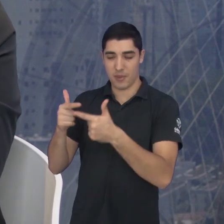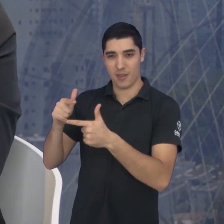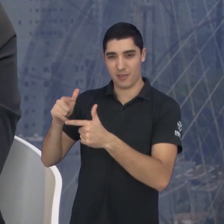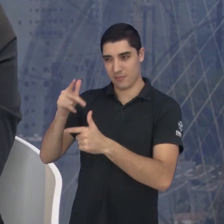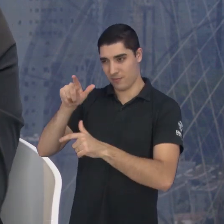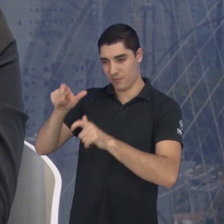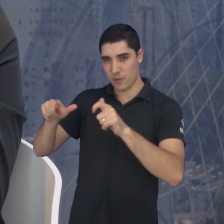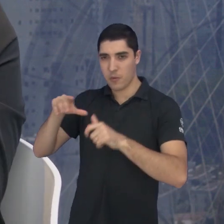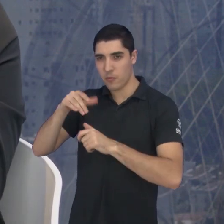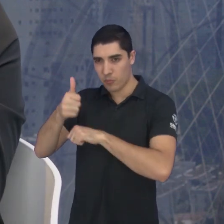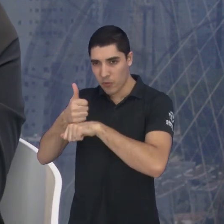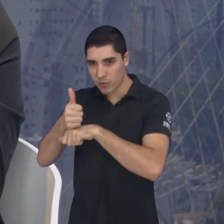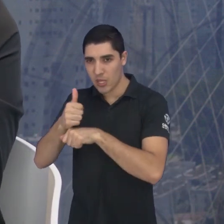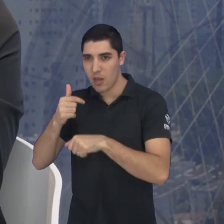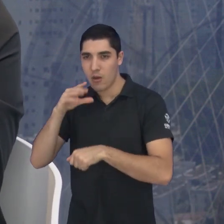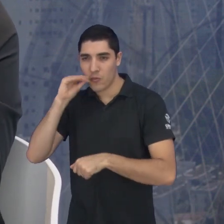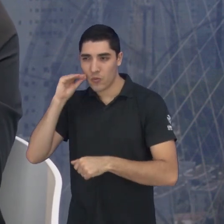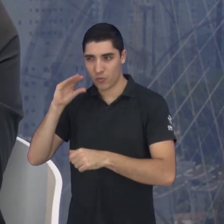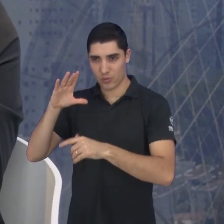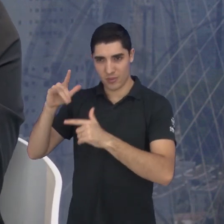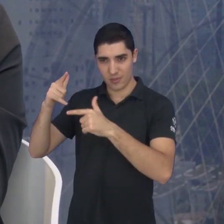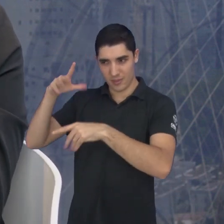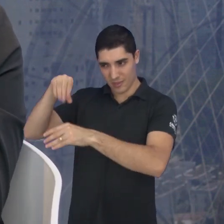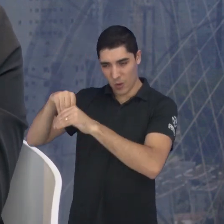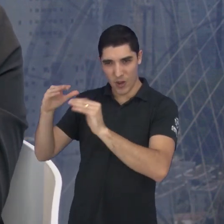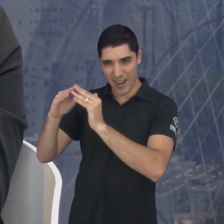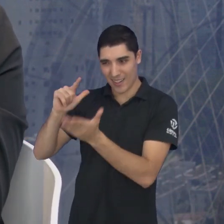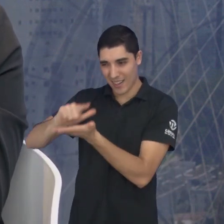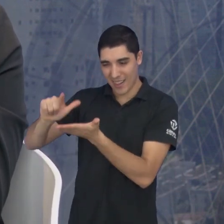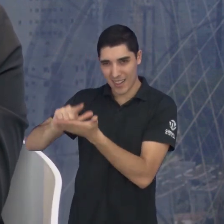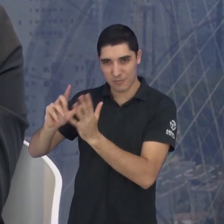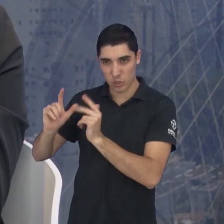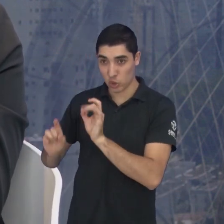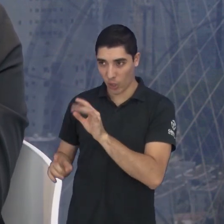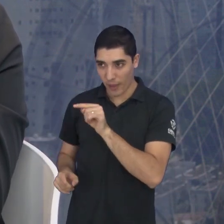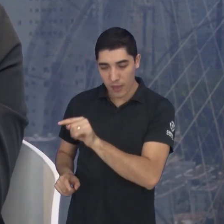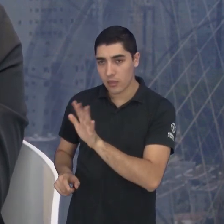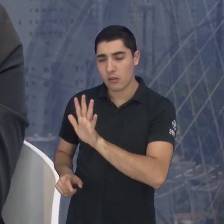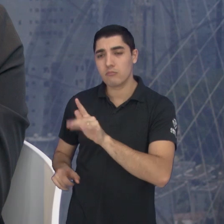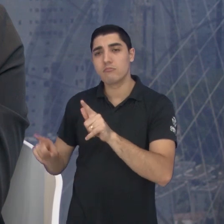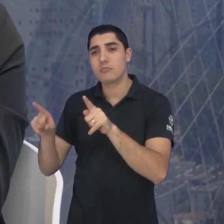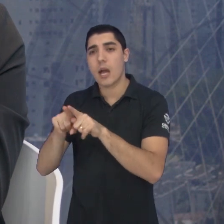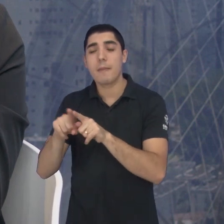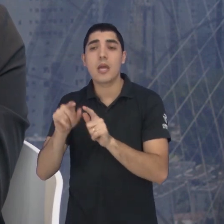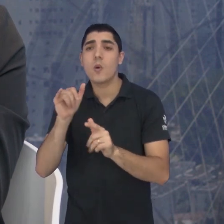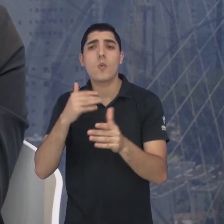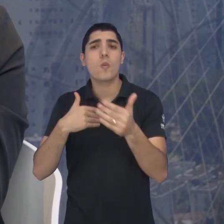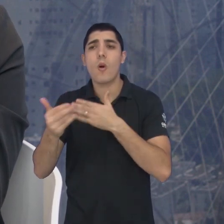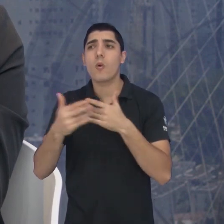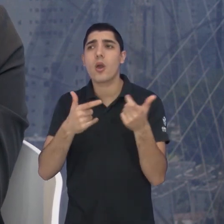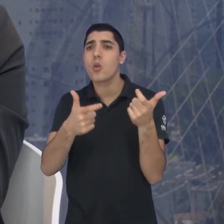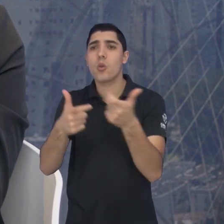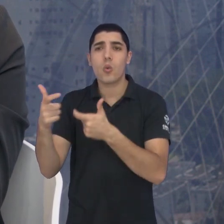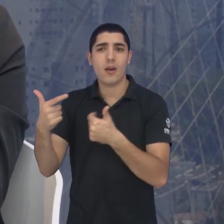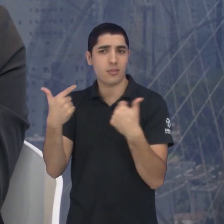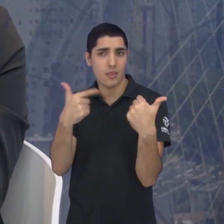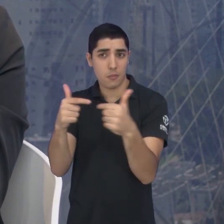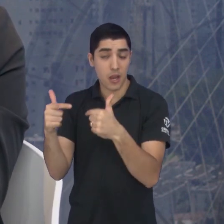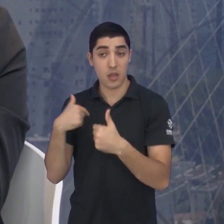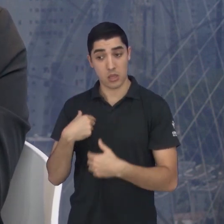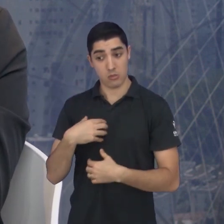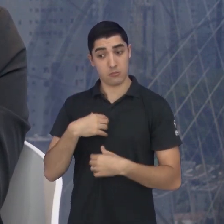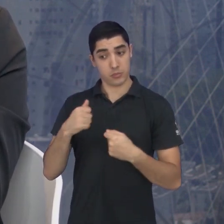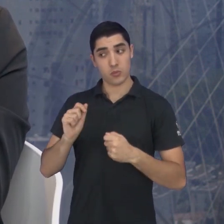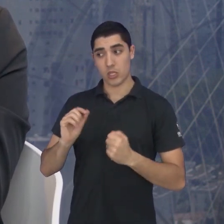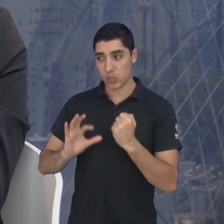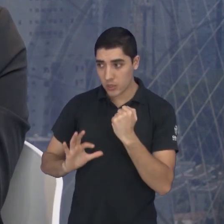trabalhadoras domésticas, não é? Mas eu entendo que em todo lugar que a gente vai trabalhar, no qual a gente se sente assegurado,